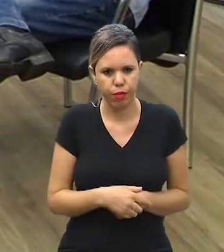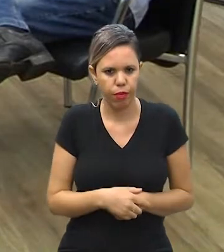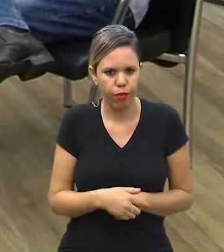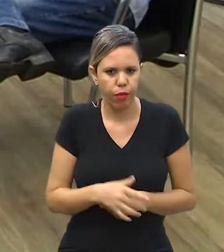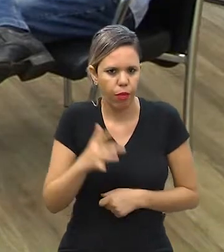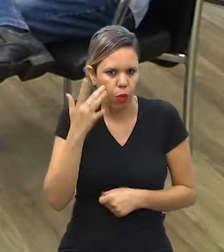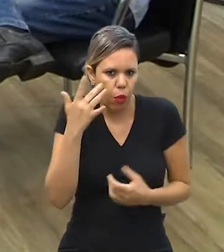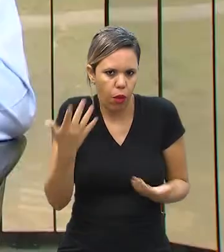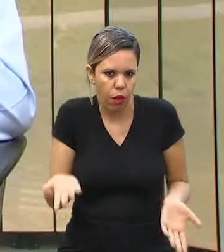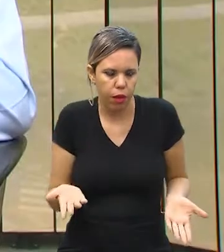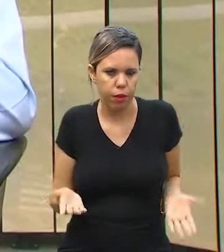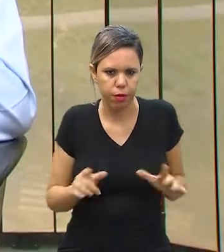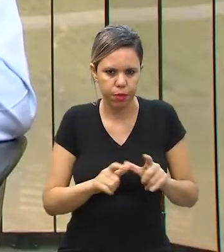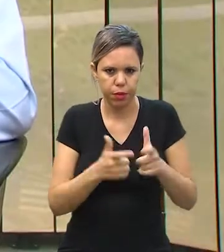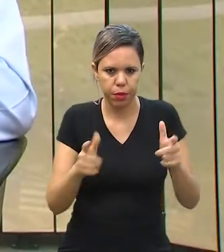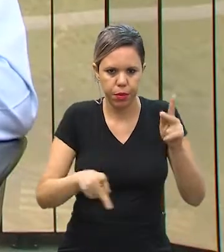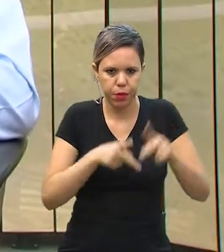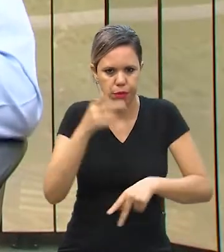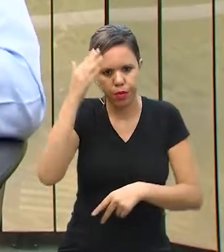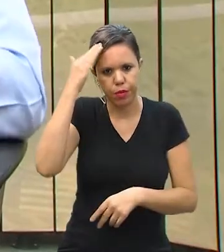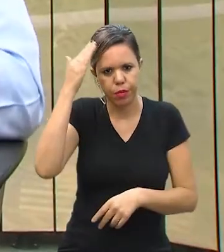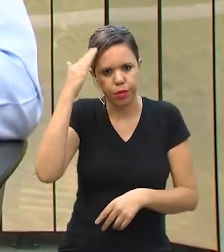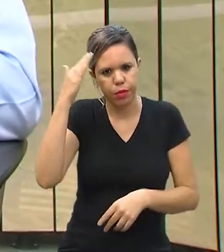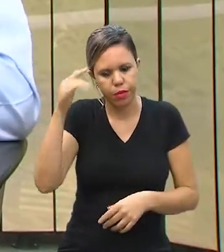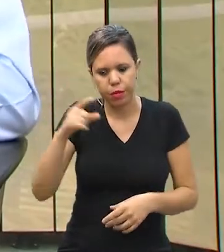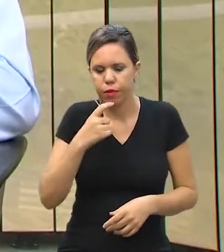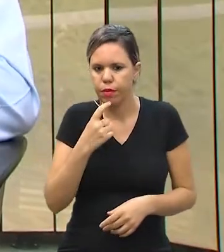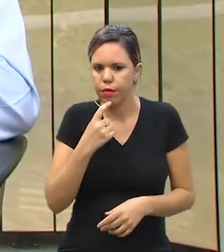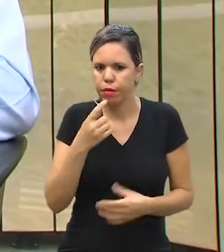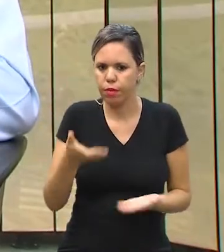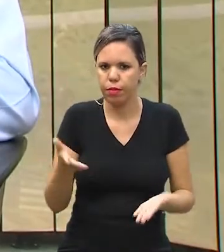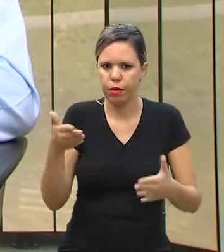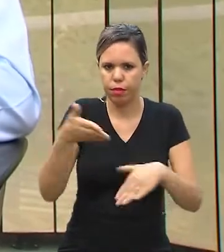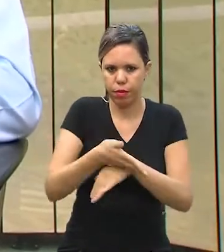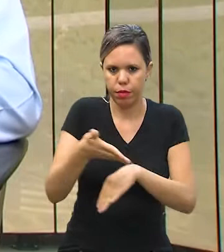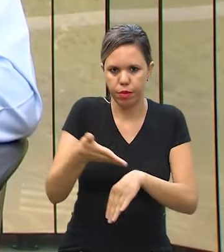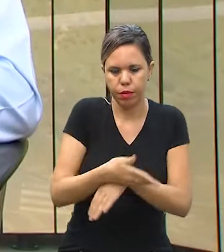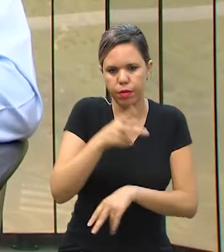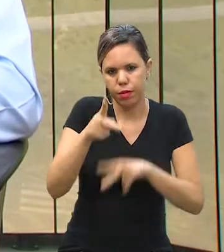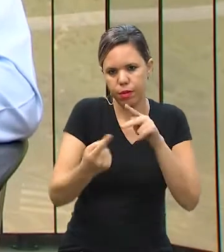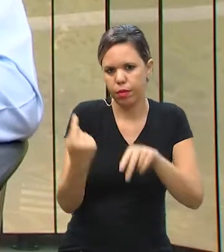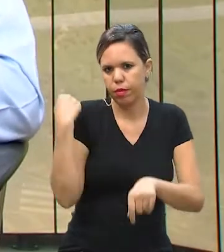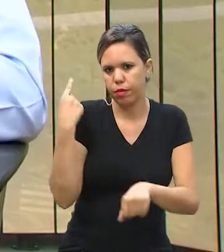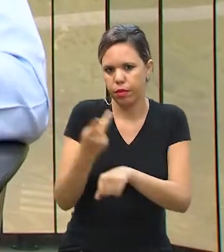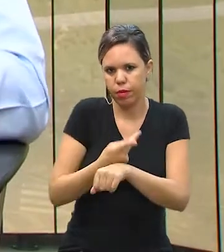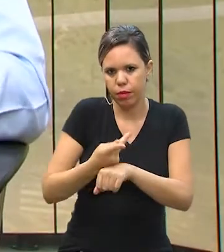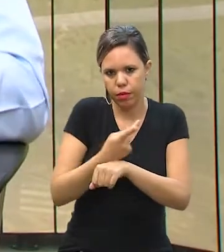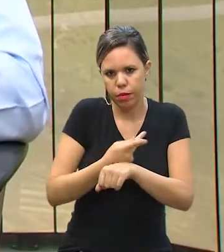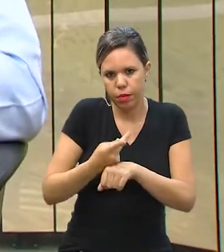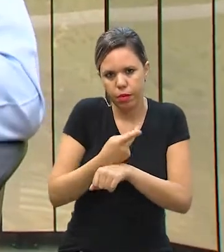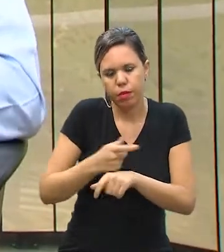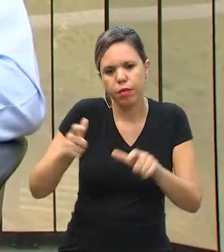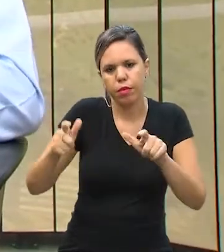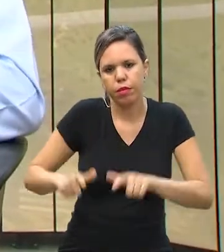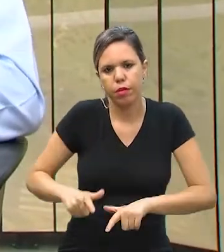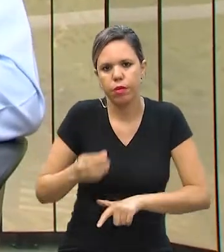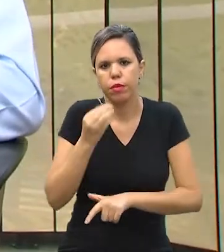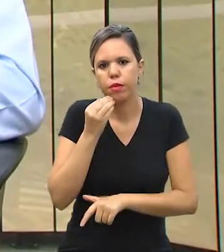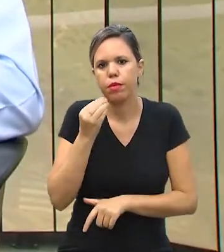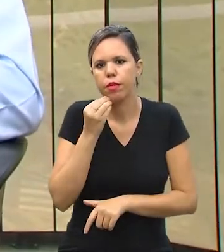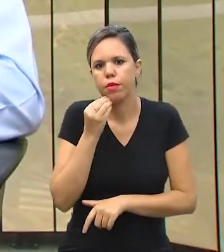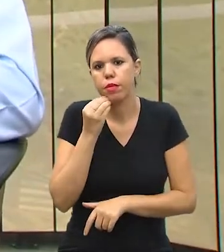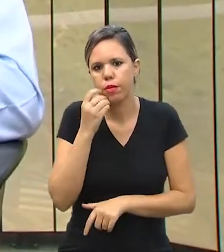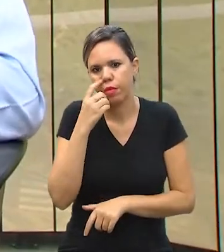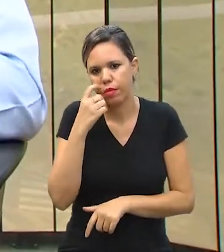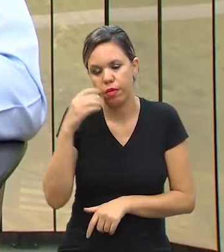que, como a maioria dos paranaenses que nós temos aqui em Campinas, as pessoas acabam procurando um espaço, né?